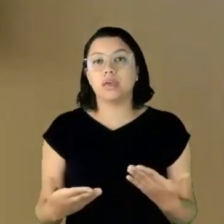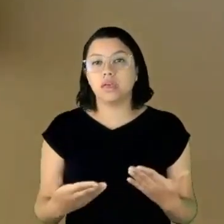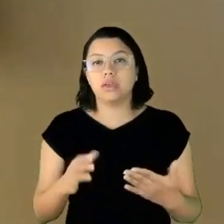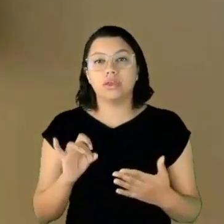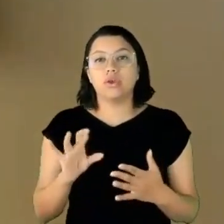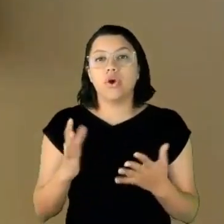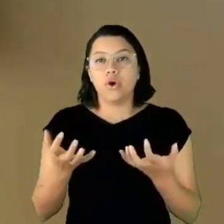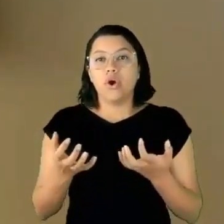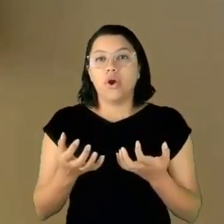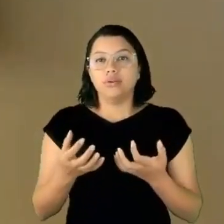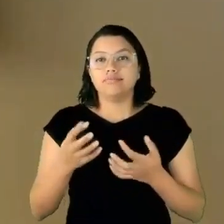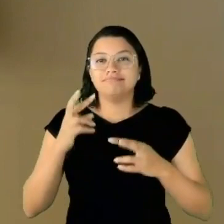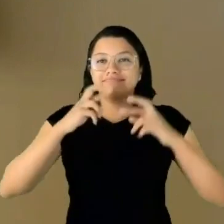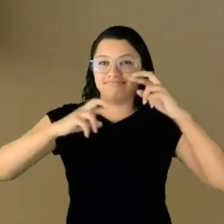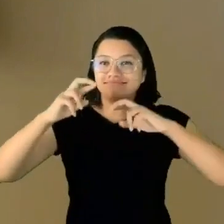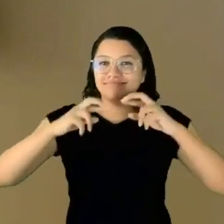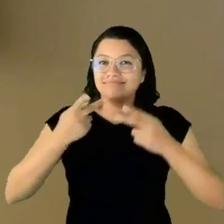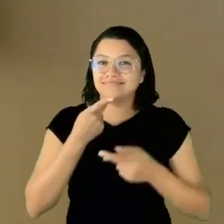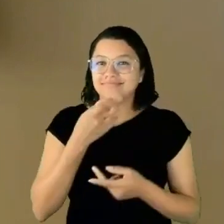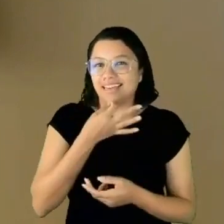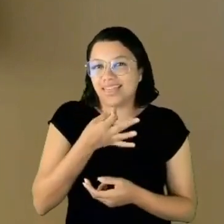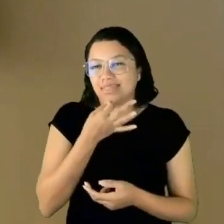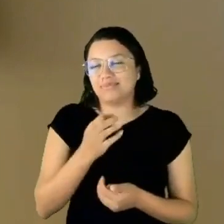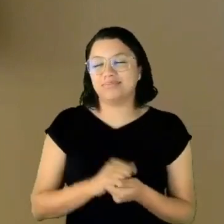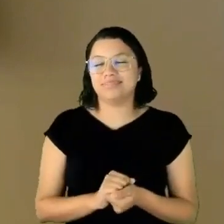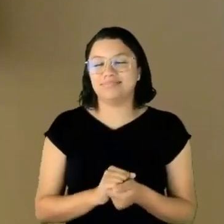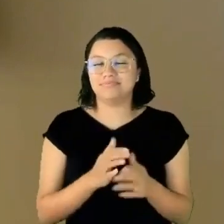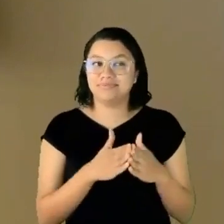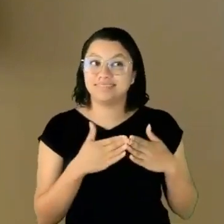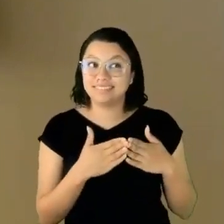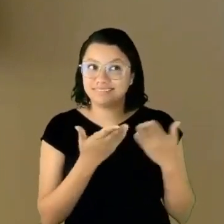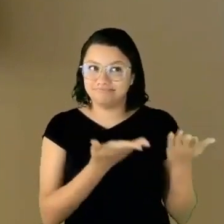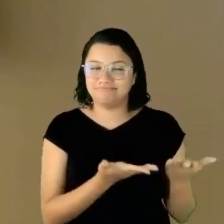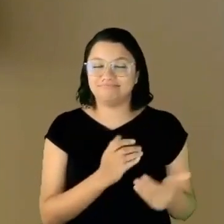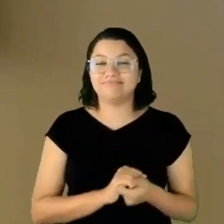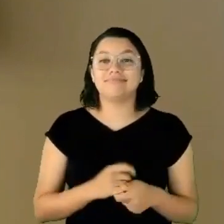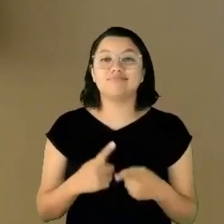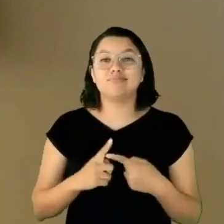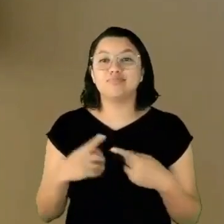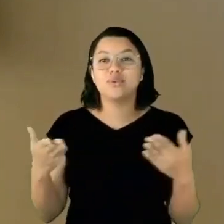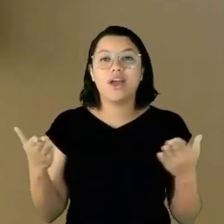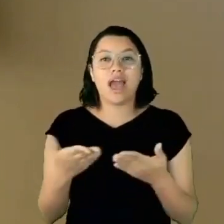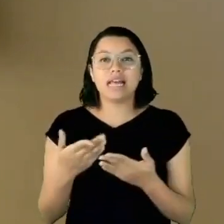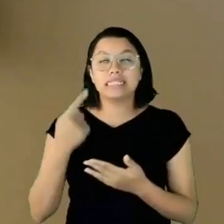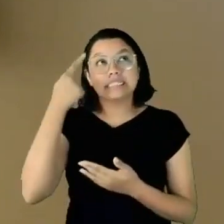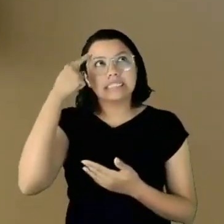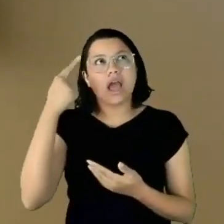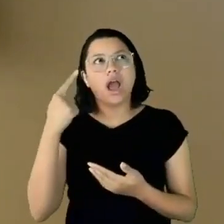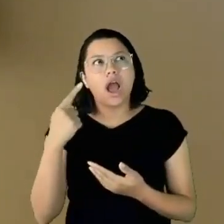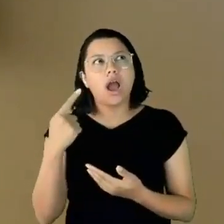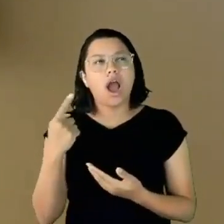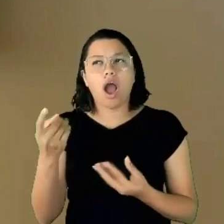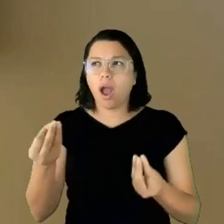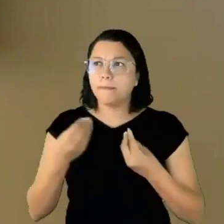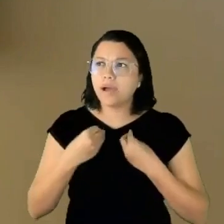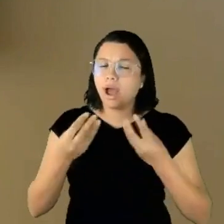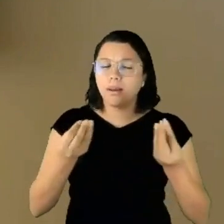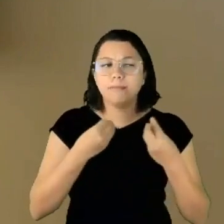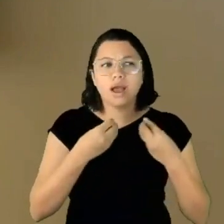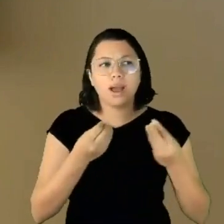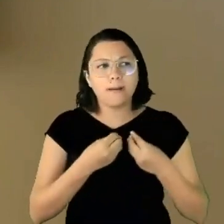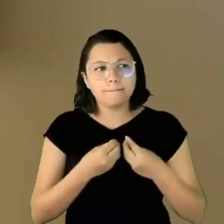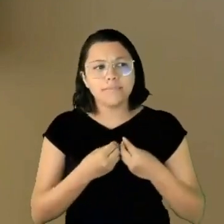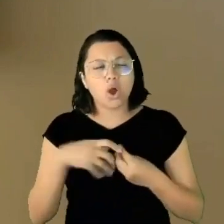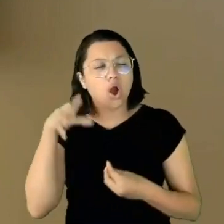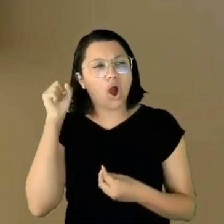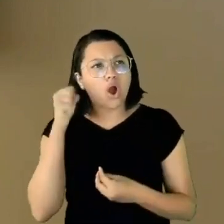então só queria fazer essa observação pedindo licença ao doutor José Denilson porque essas ideias foram surgindo aqui ao longo da